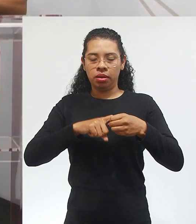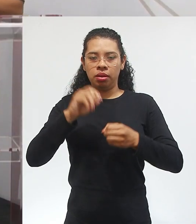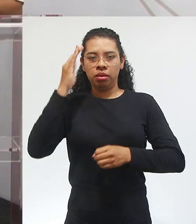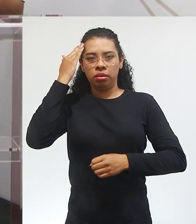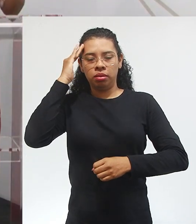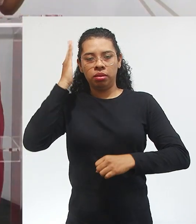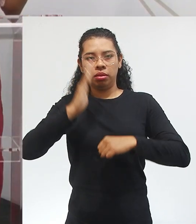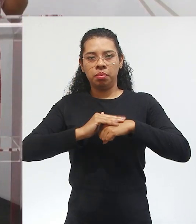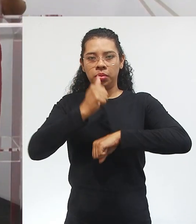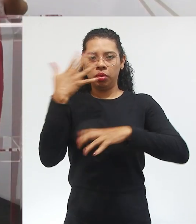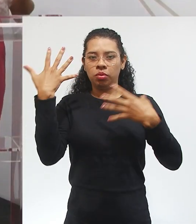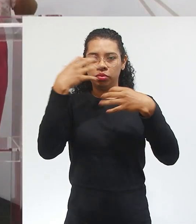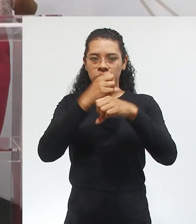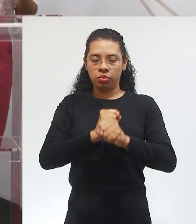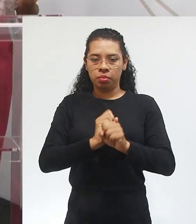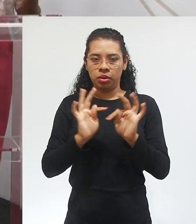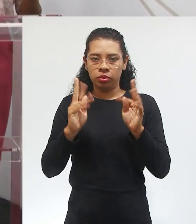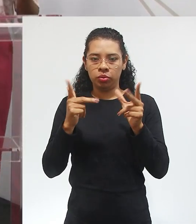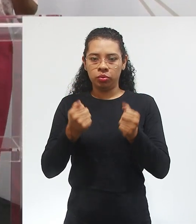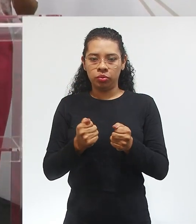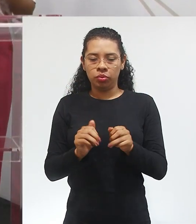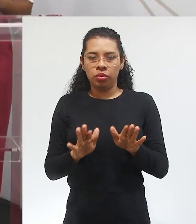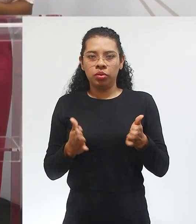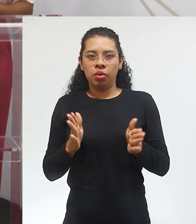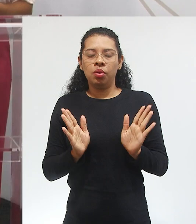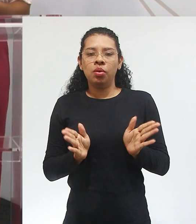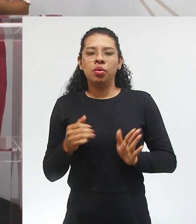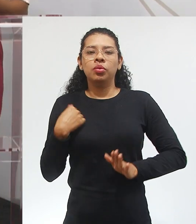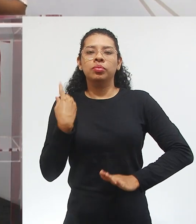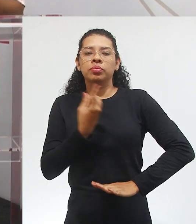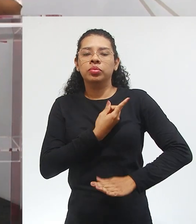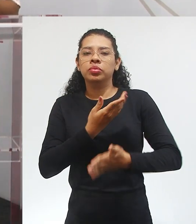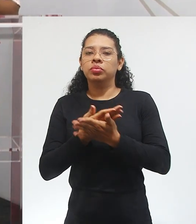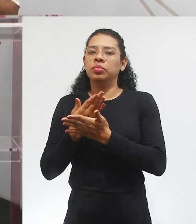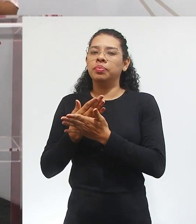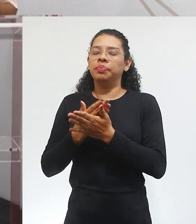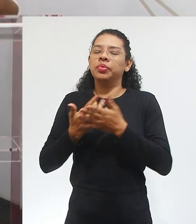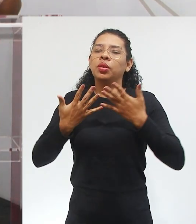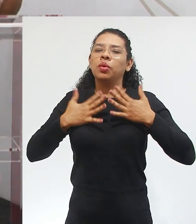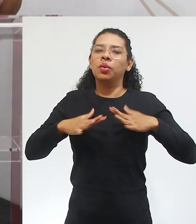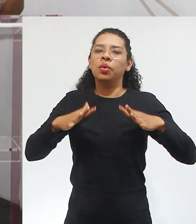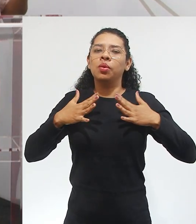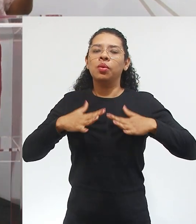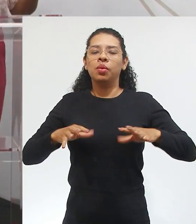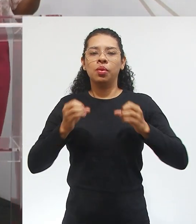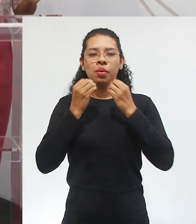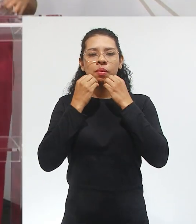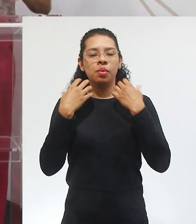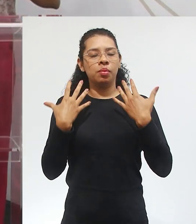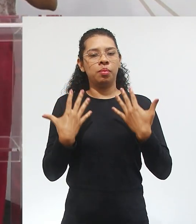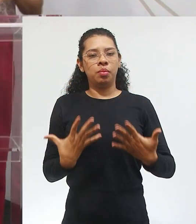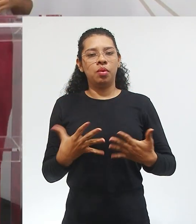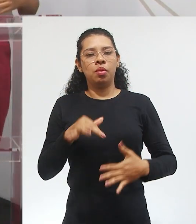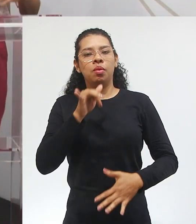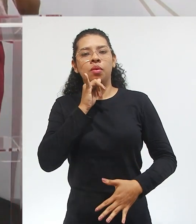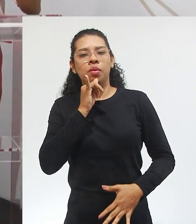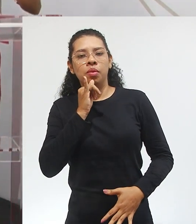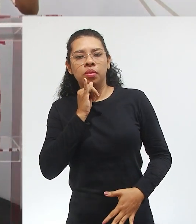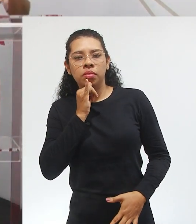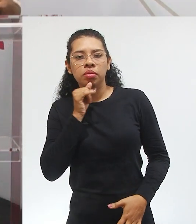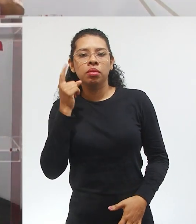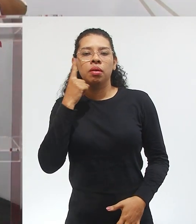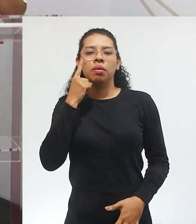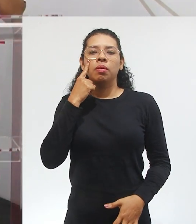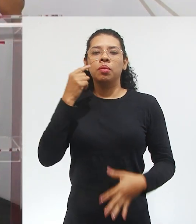Bom, pessoal, como vocês viram, a nossa aula hoje foi um pouco mais tranquila, eu acho. Vocês viram aqui o